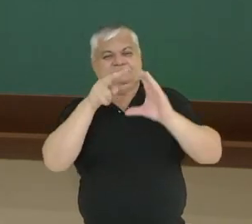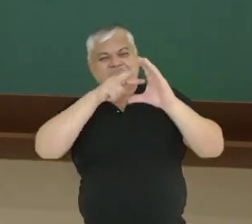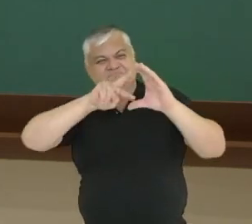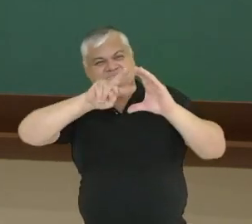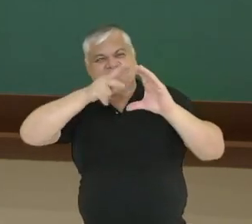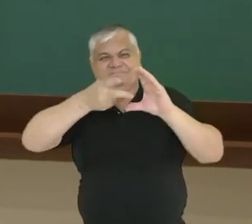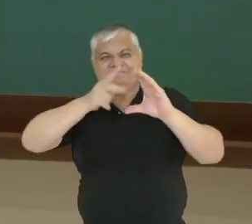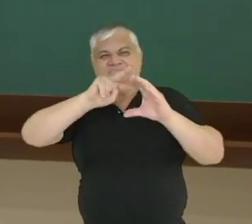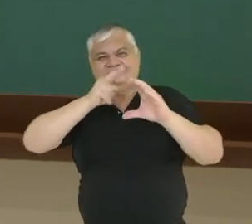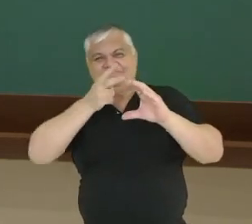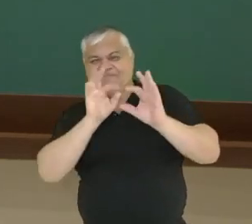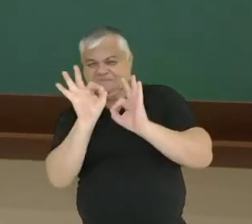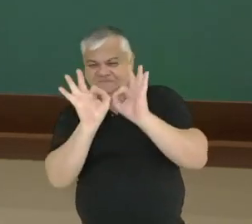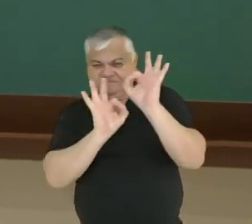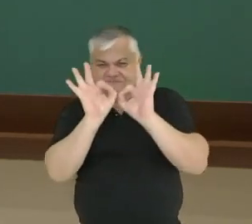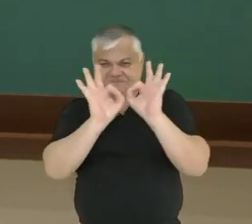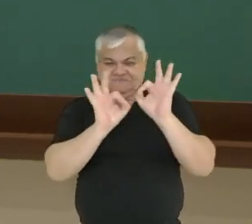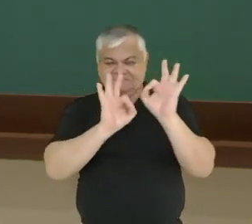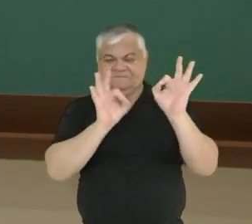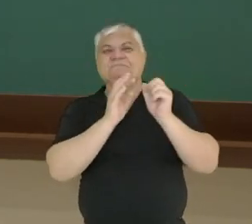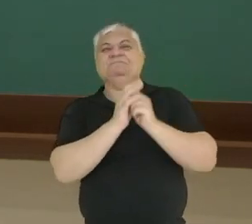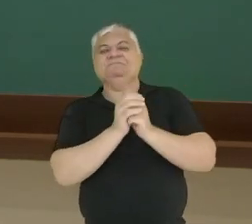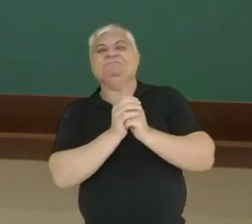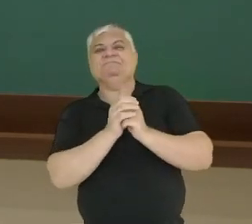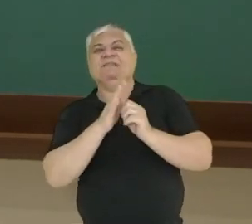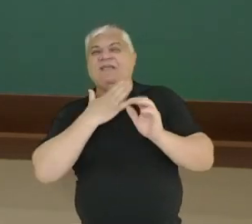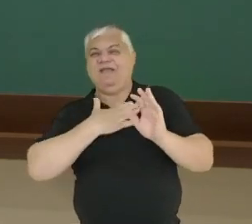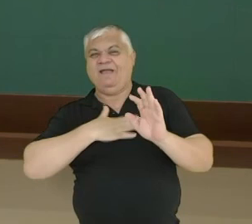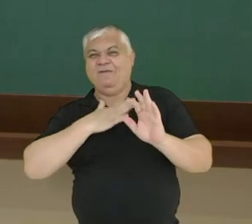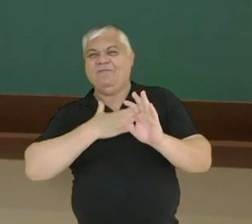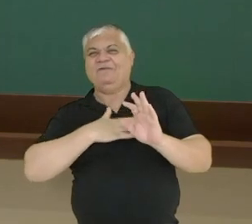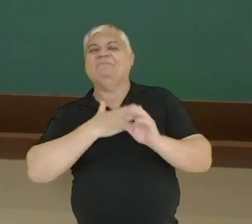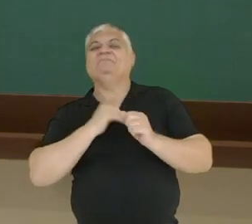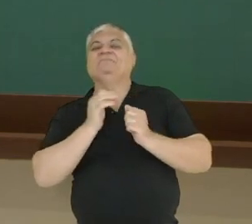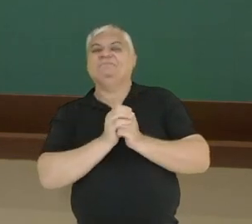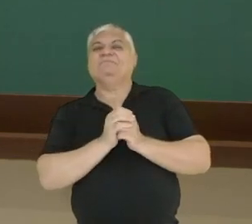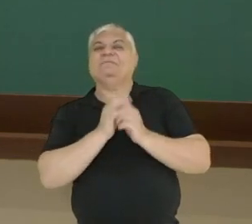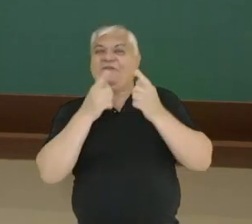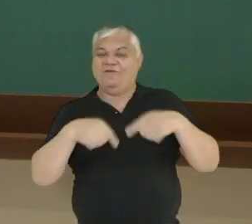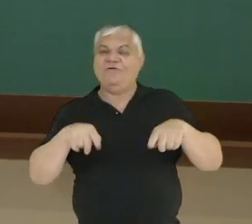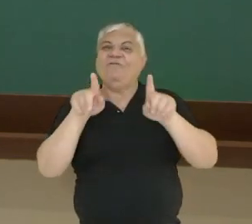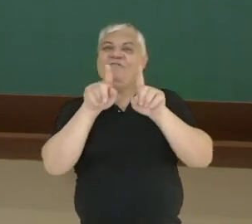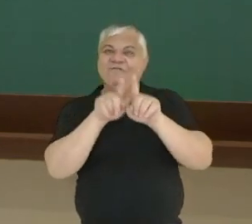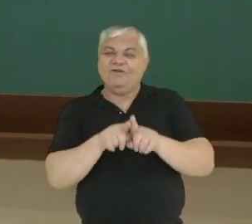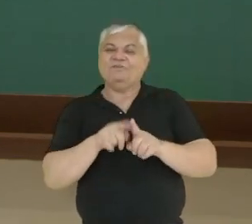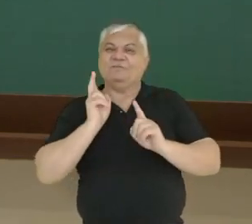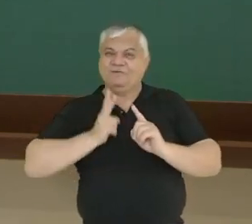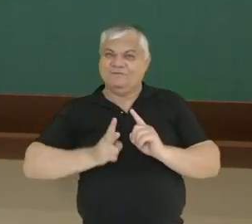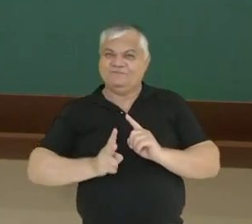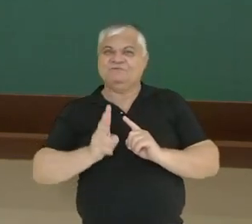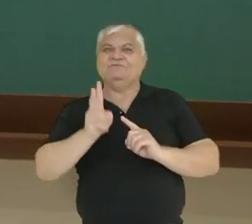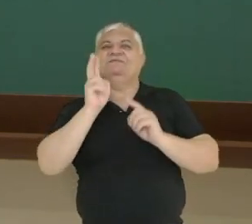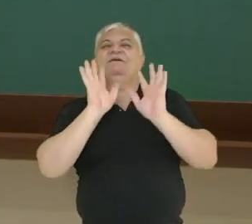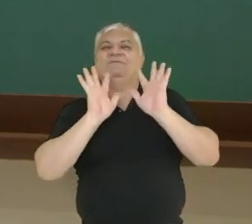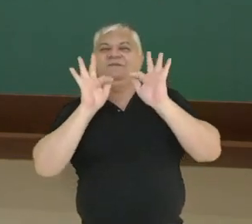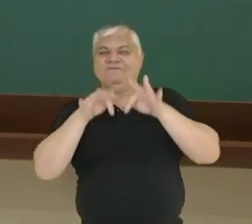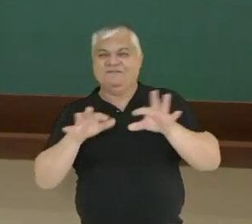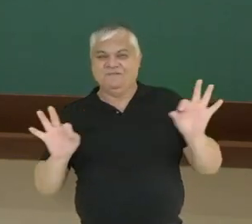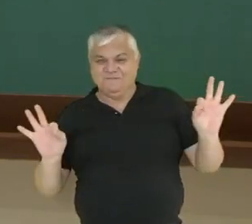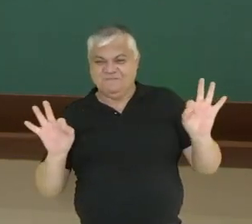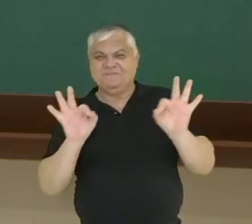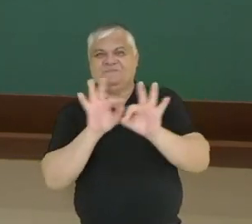para vocês concluírem esse desenho com calma e na sequência eu volto para terminarmos,